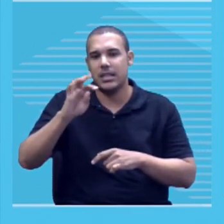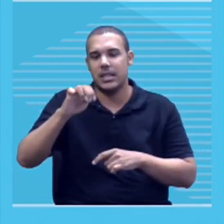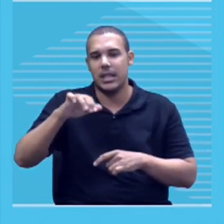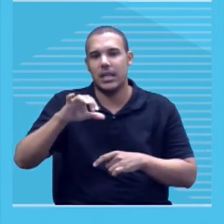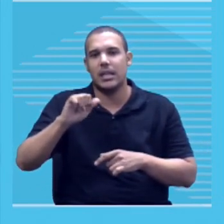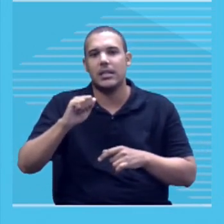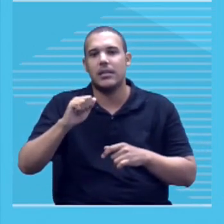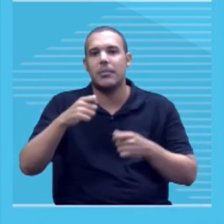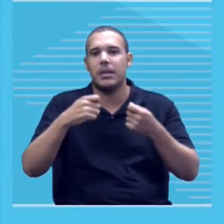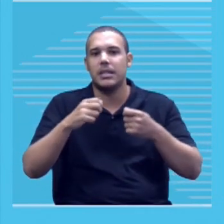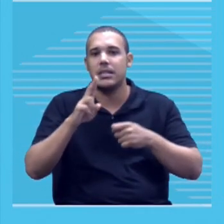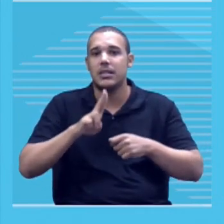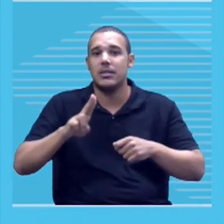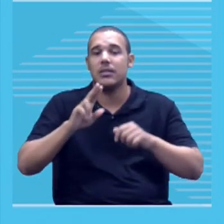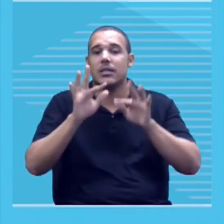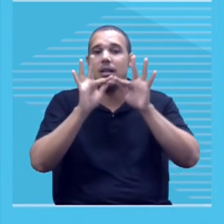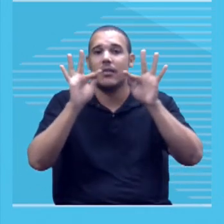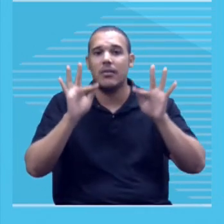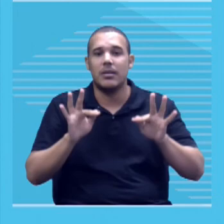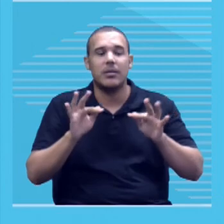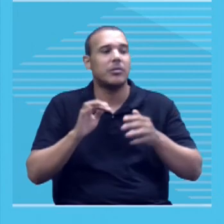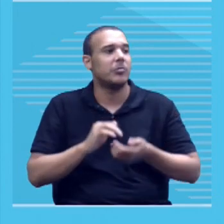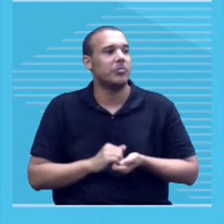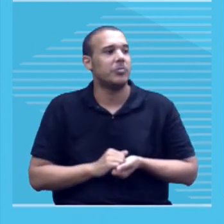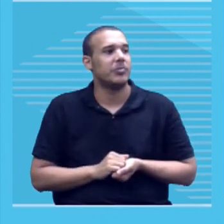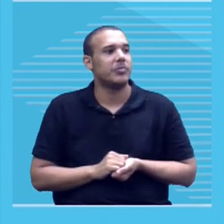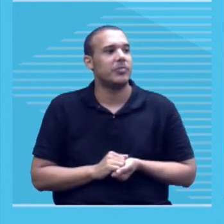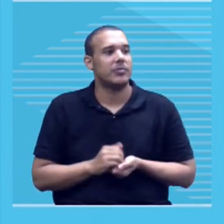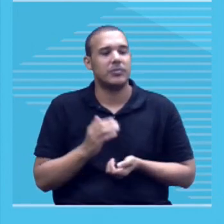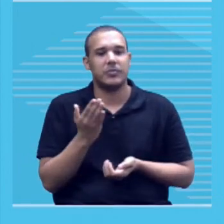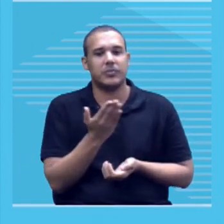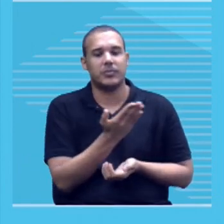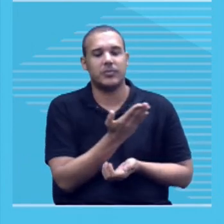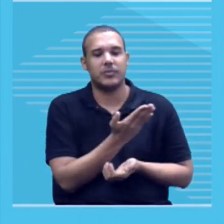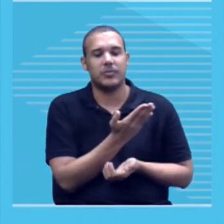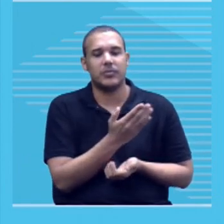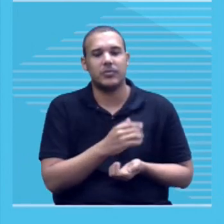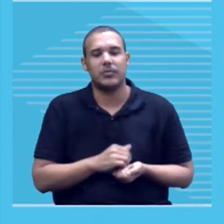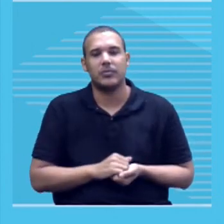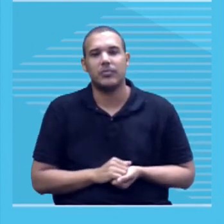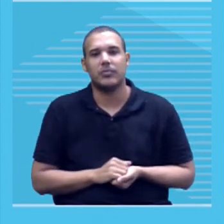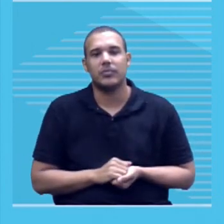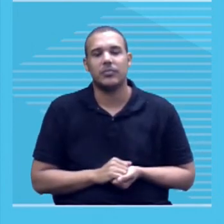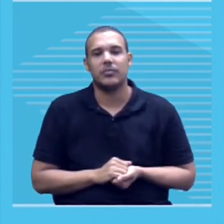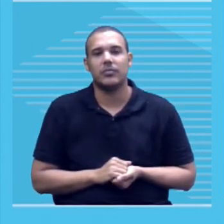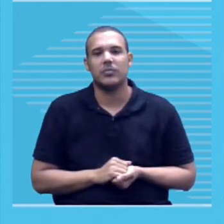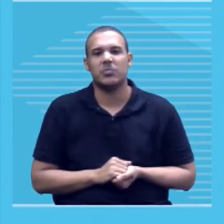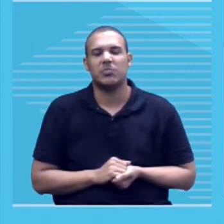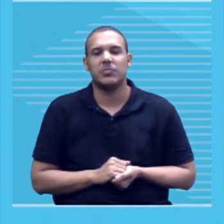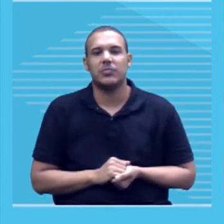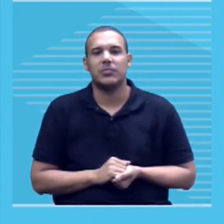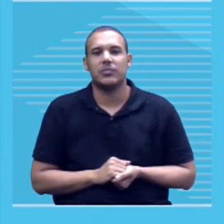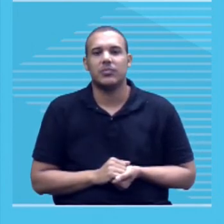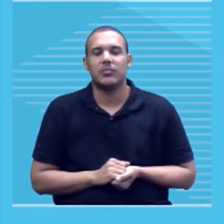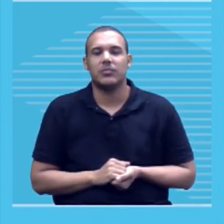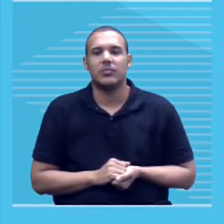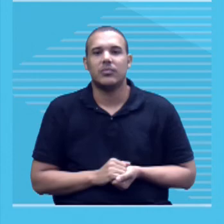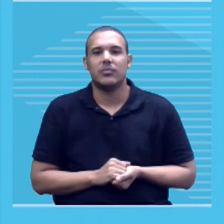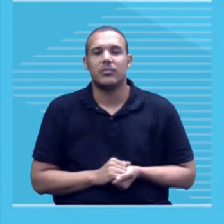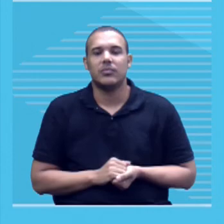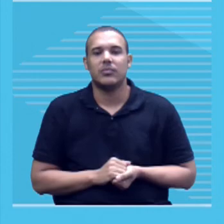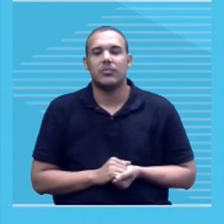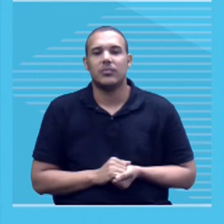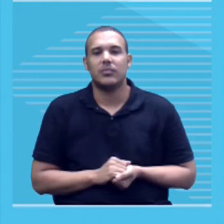a gente já viu durante todo o primeiro semestre, que é a primeira lei de Ohm, né? E a gente também já deu a revisada nela essa semana, aqui quando a gente